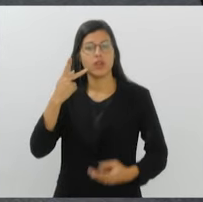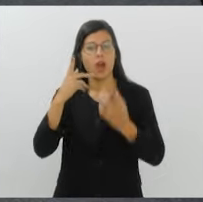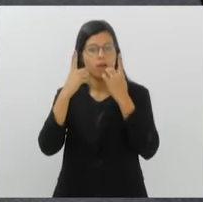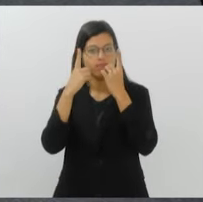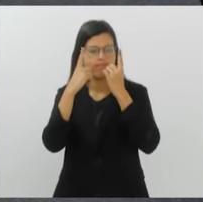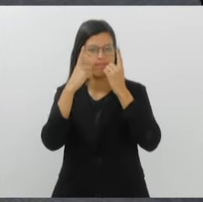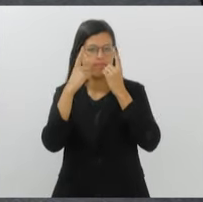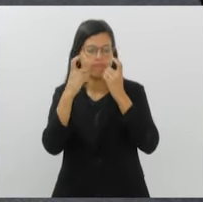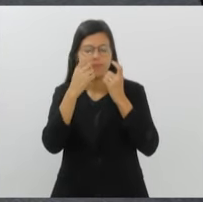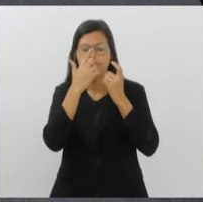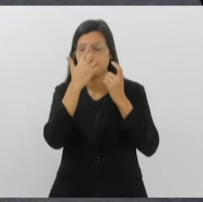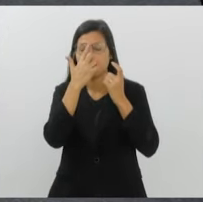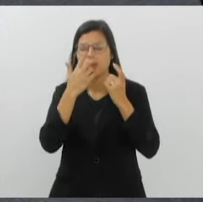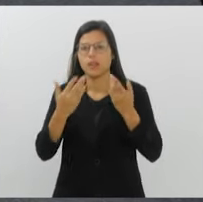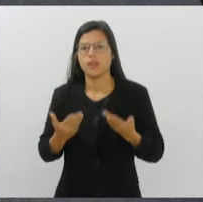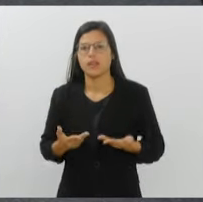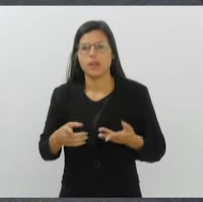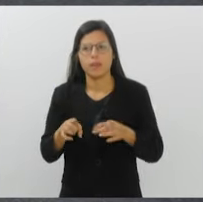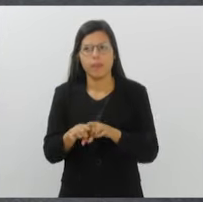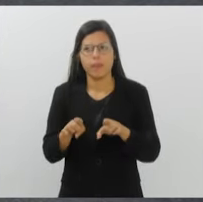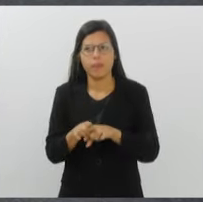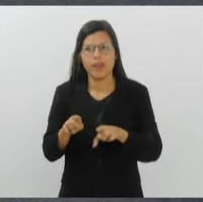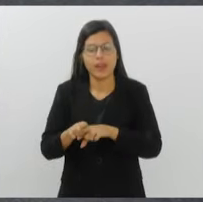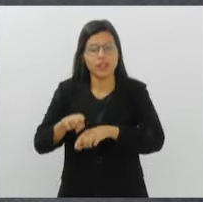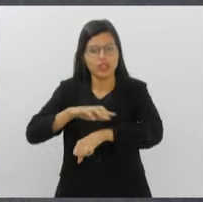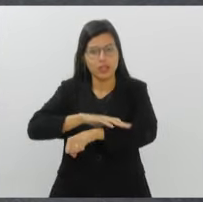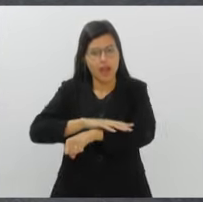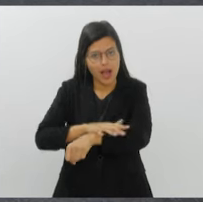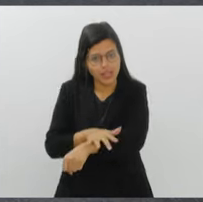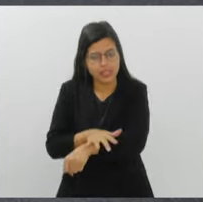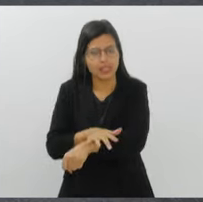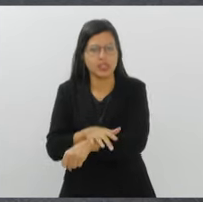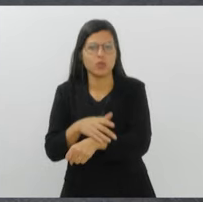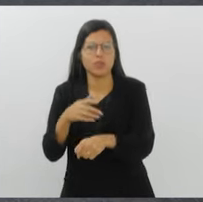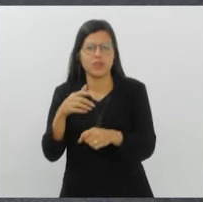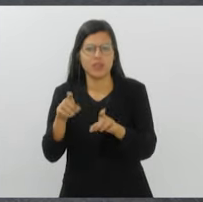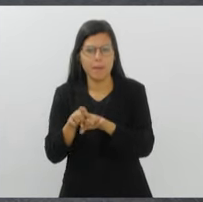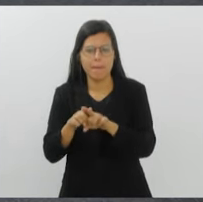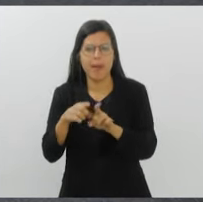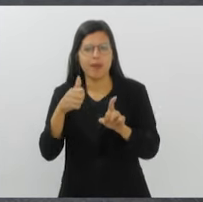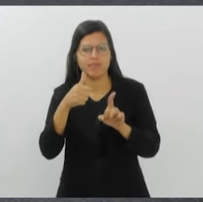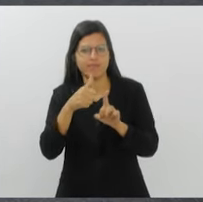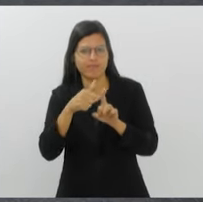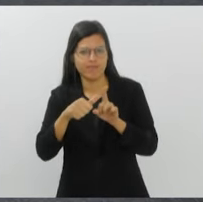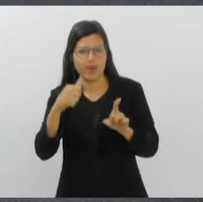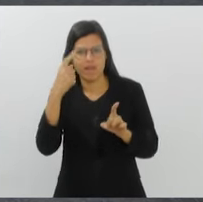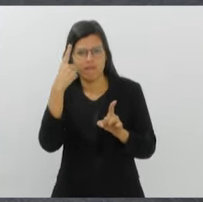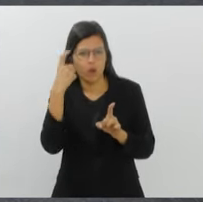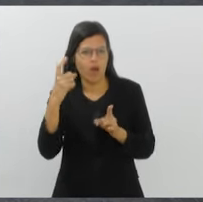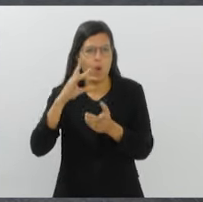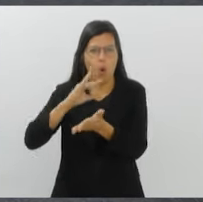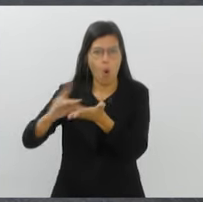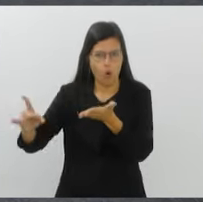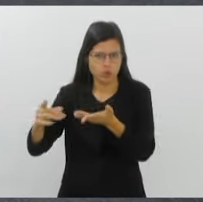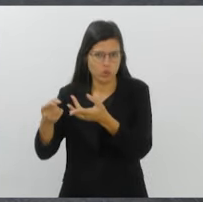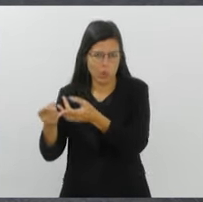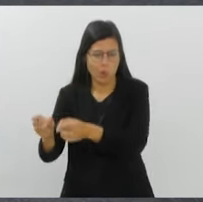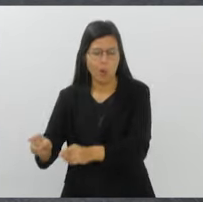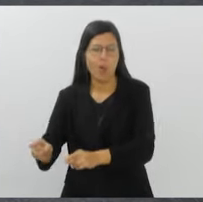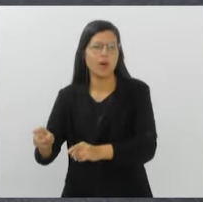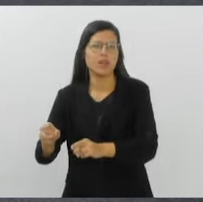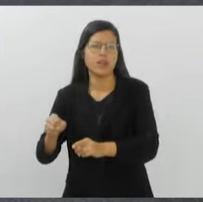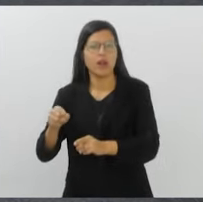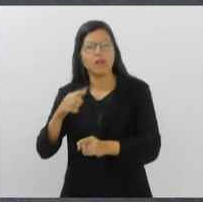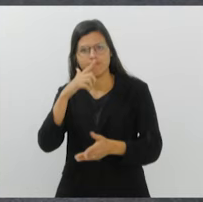numa situação de racismo, de misoginia, de machismo, e eu comunico a toda essa